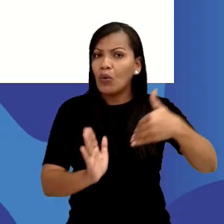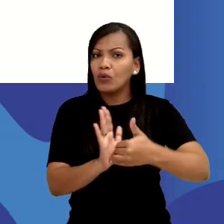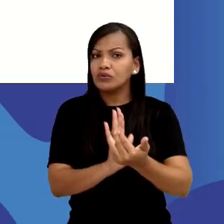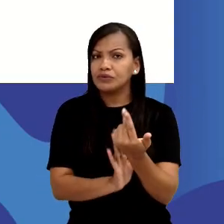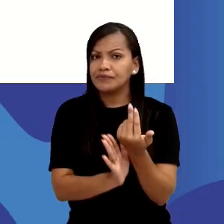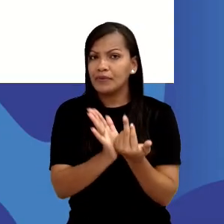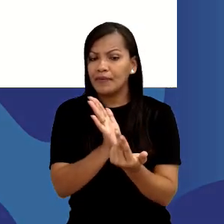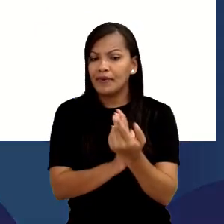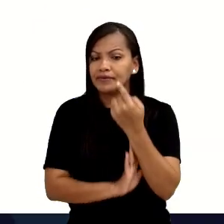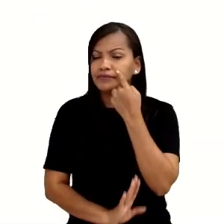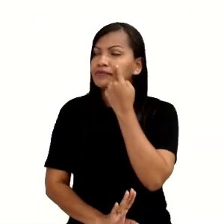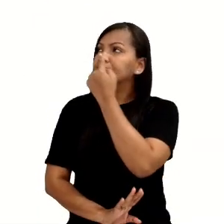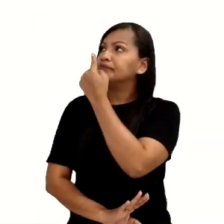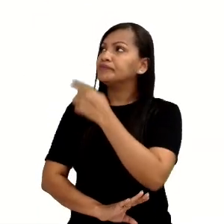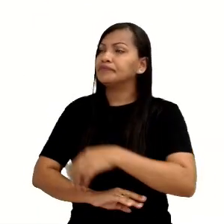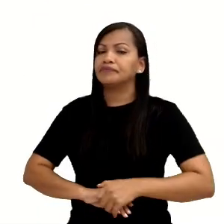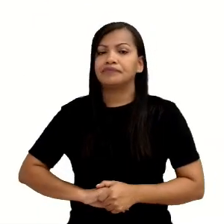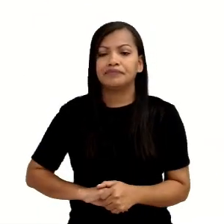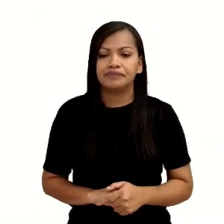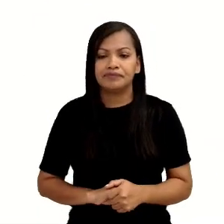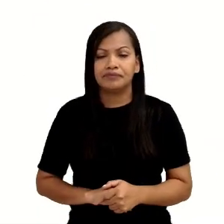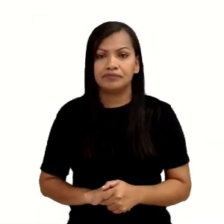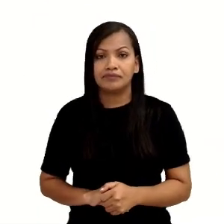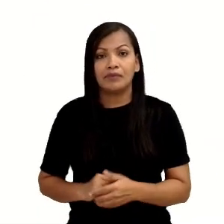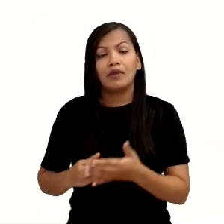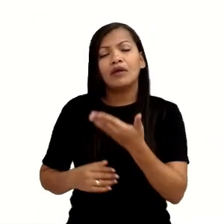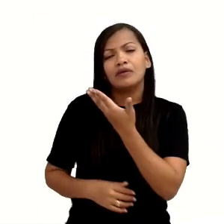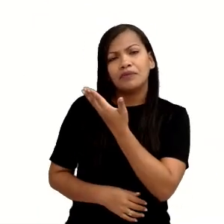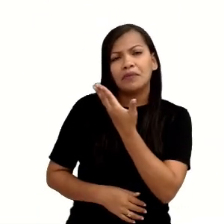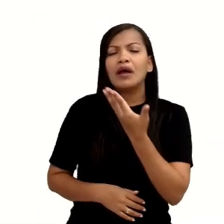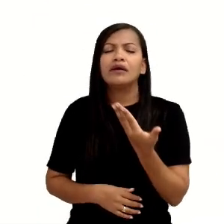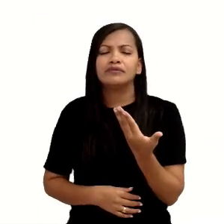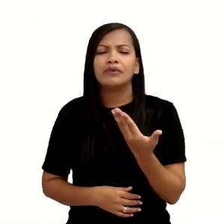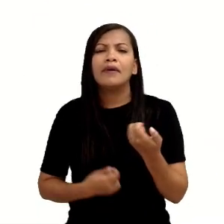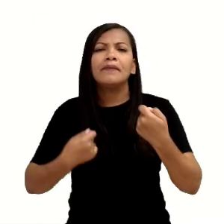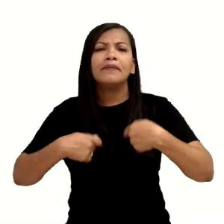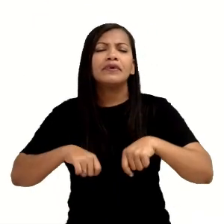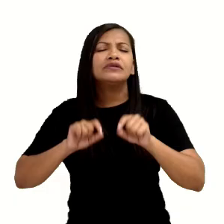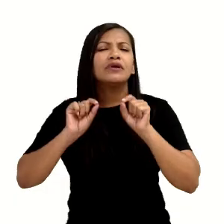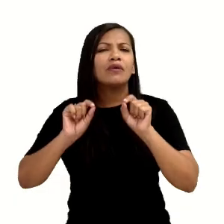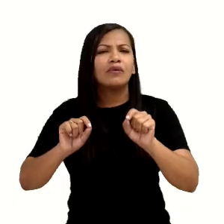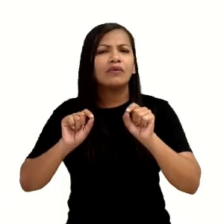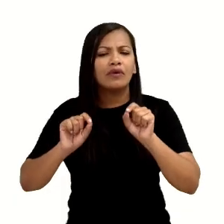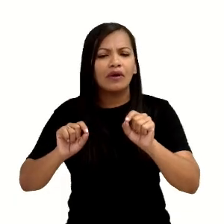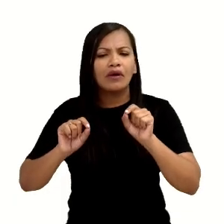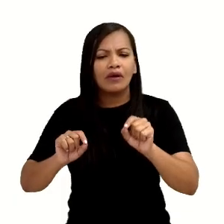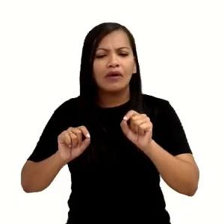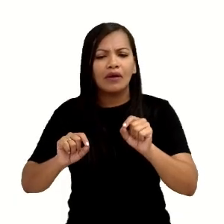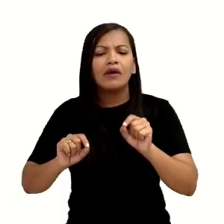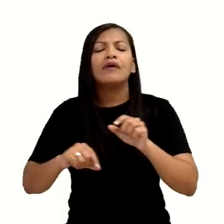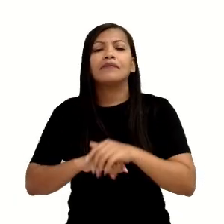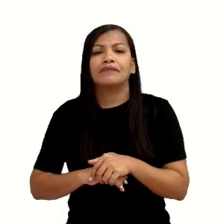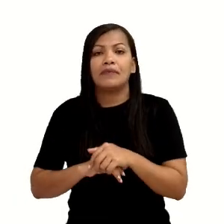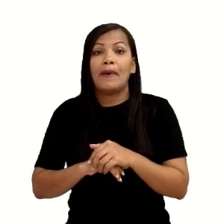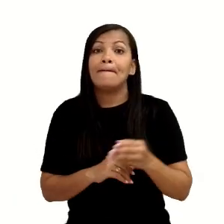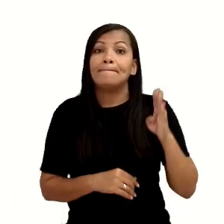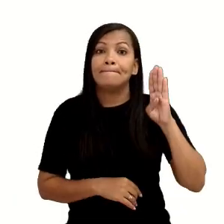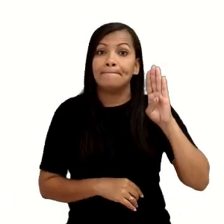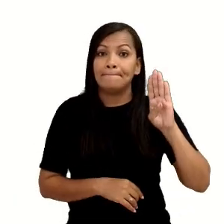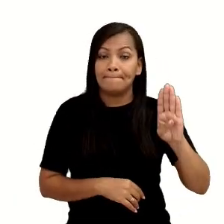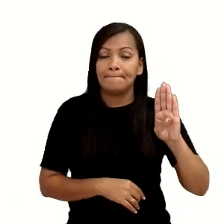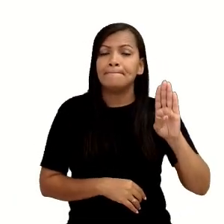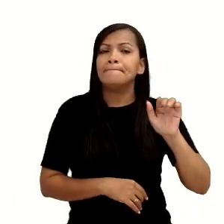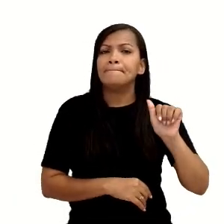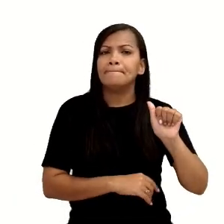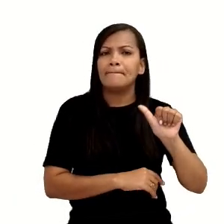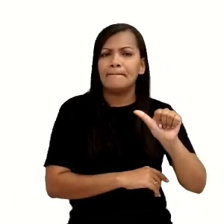última figura, que é o trapézio. Para o trapézio, eu vou precisar base maior, que é esse B maiúsculo, eu vou